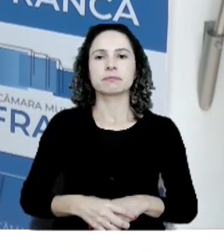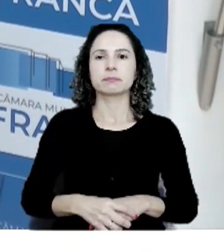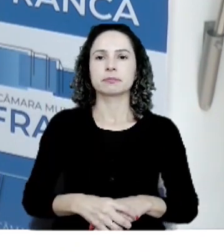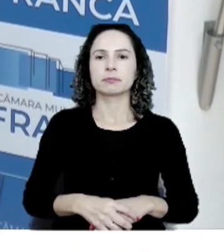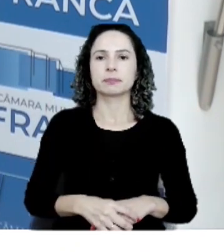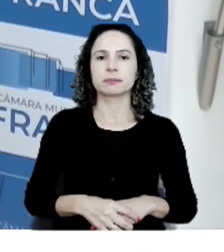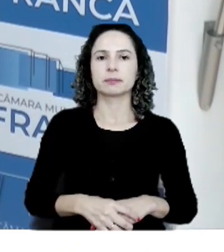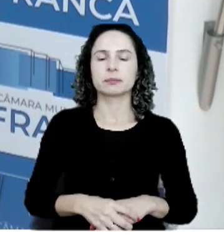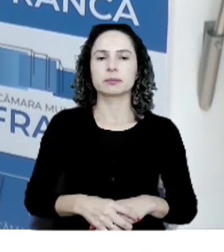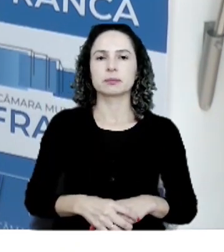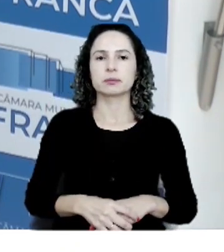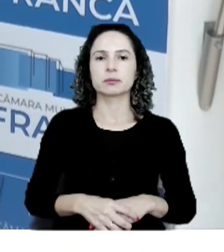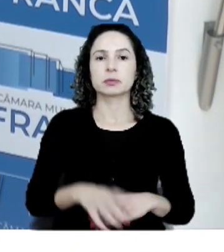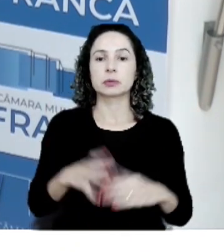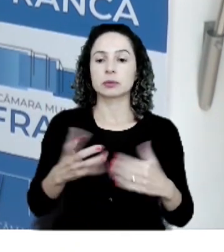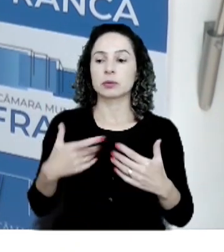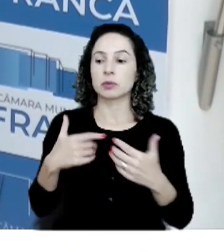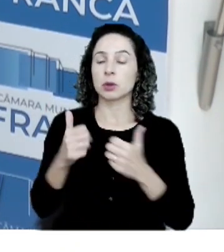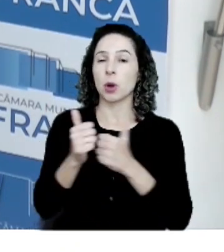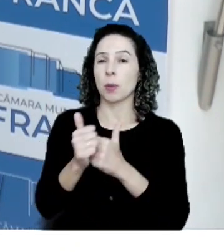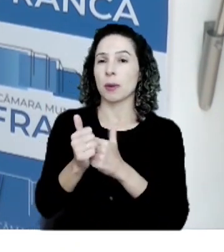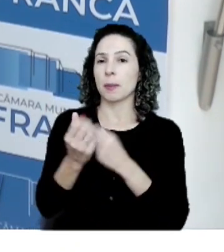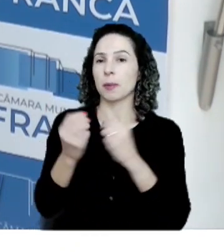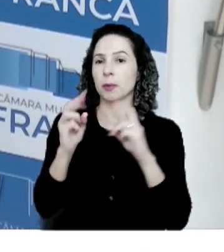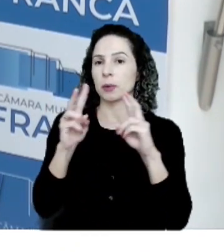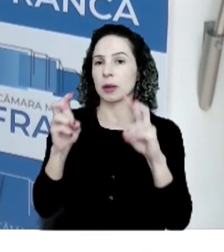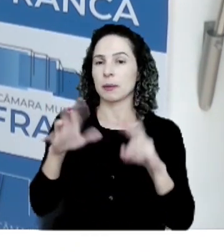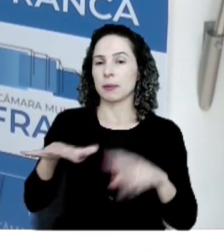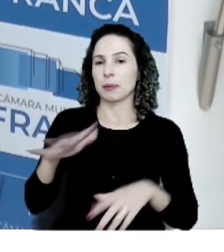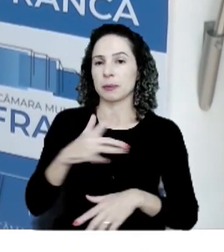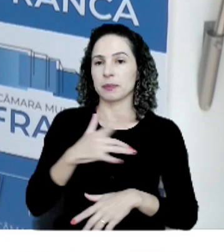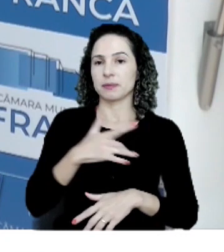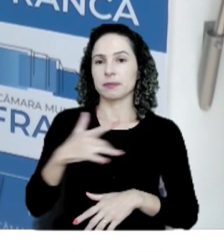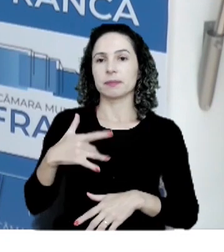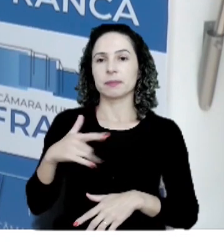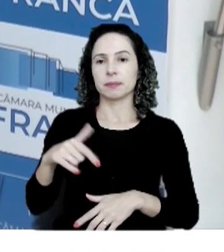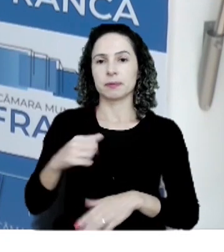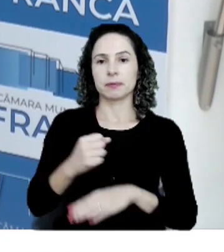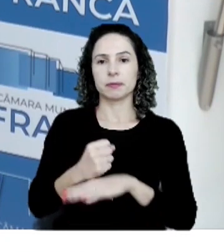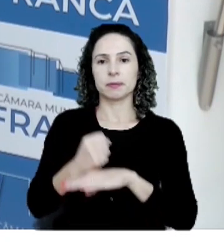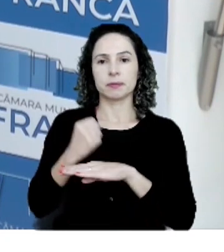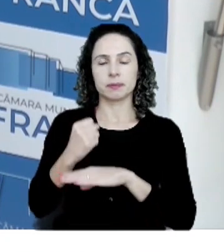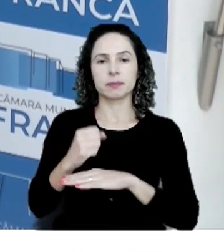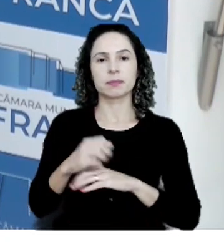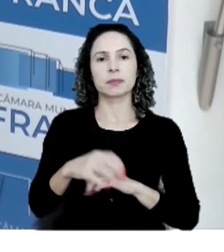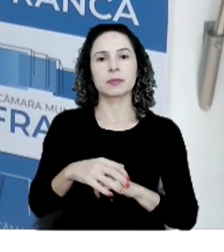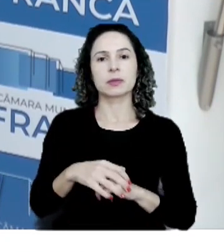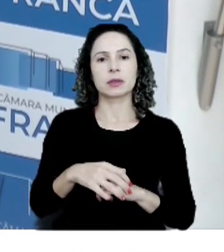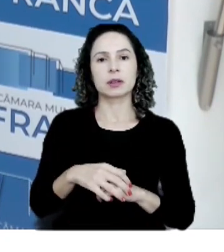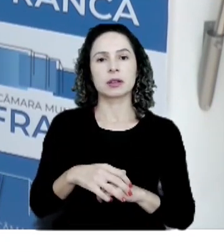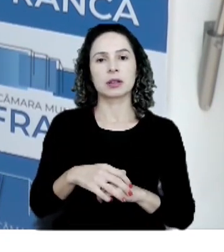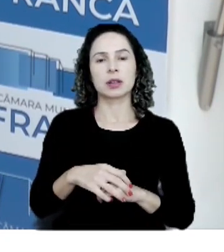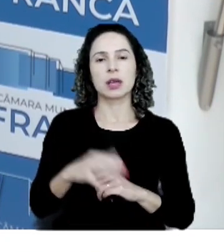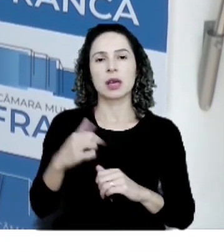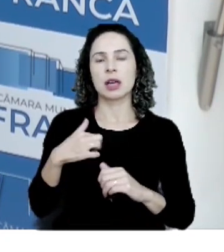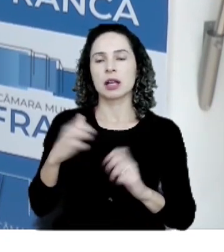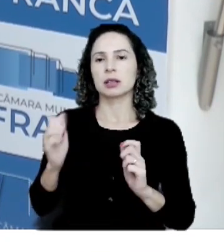Eu tenho acompanhado muito a questão da saúde de Franca, no qual eu visitei